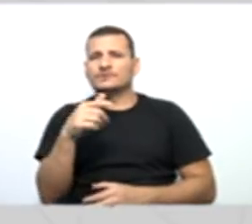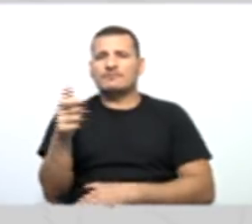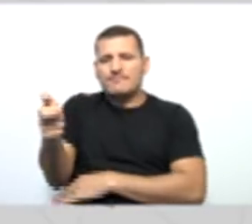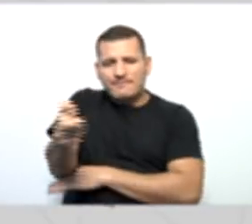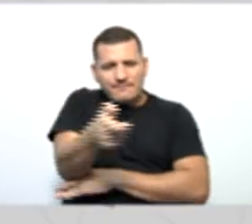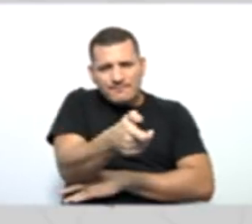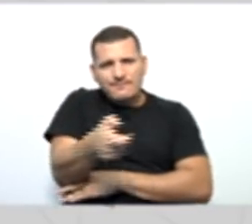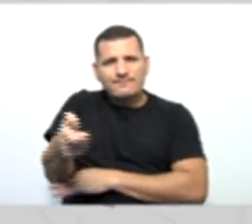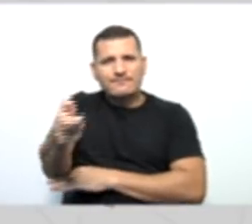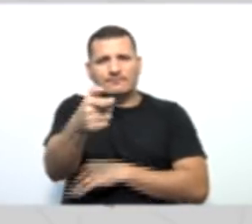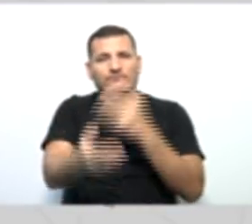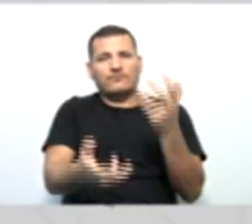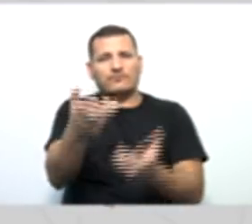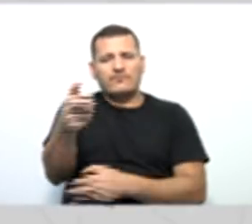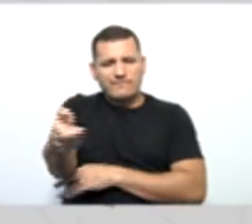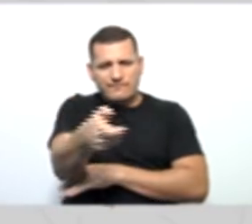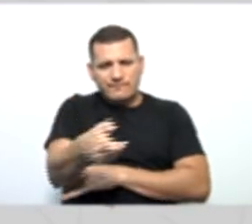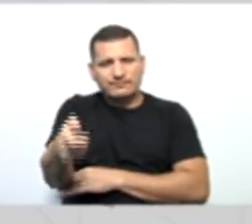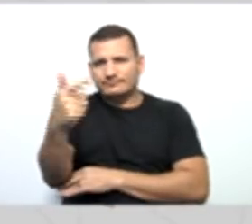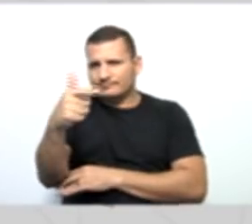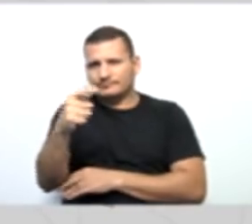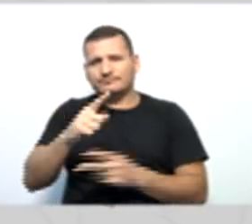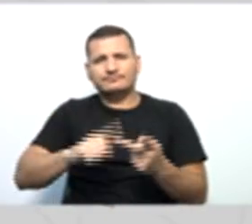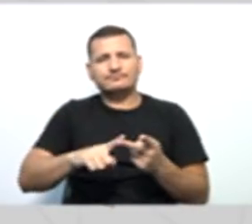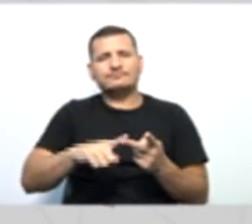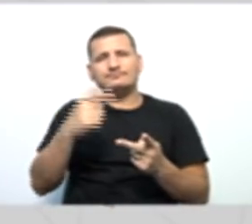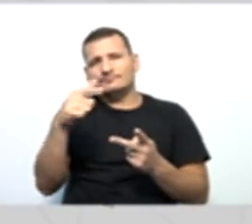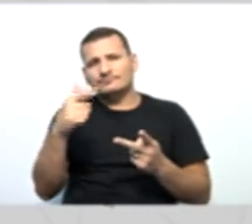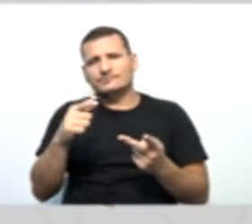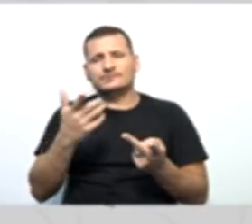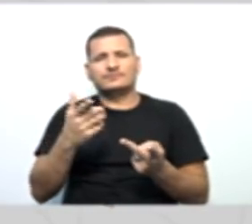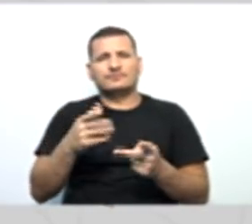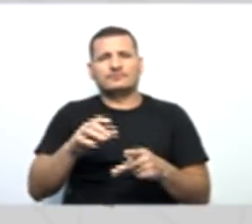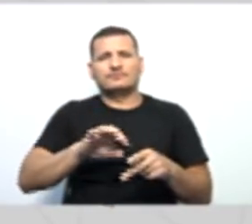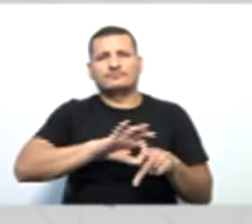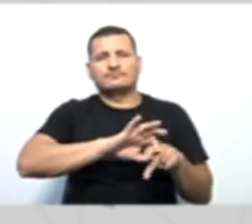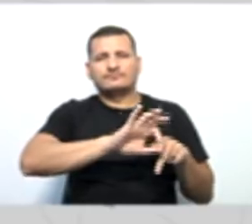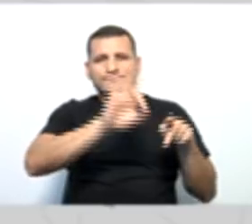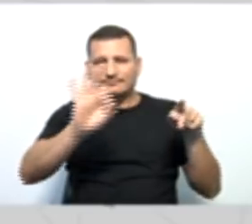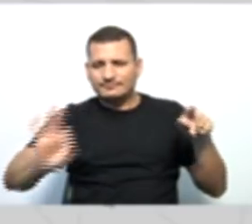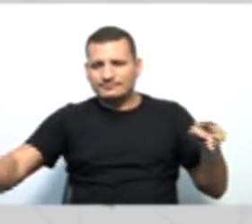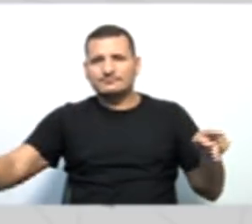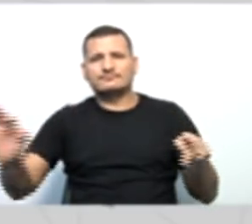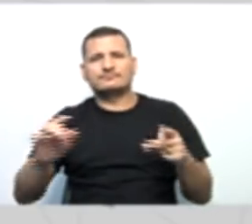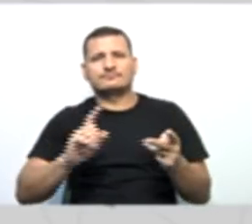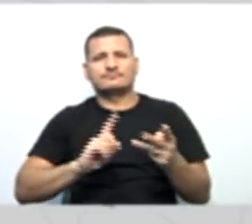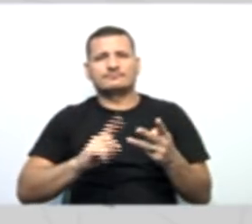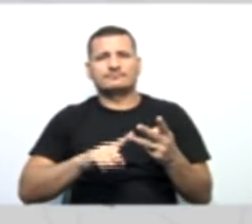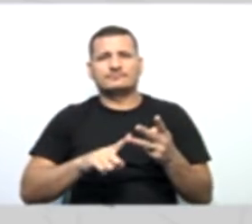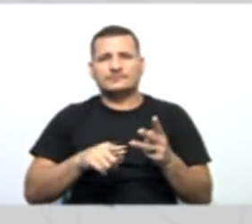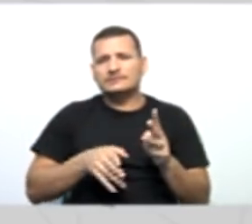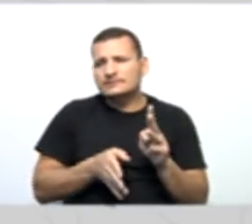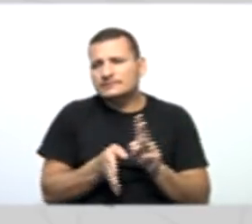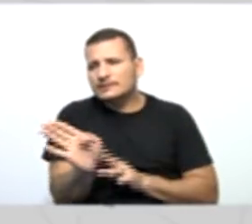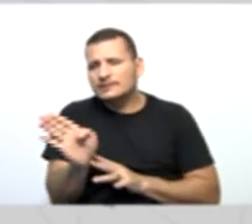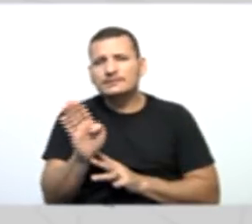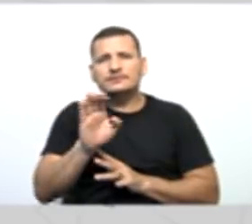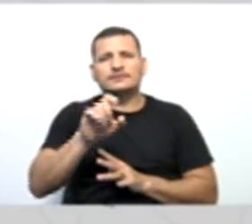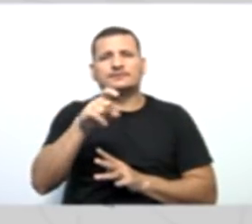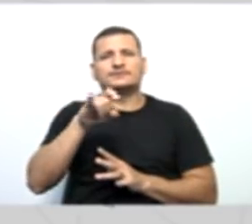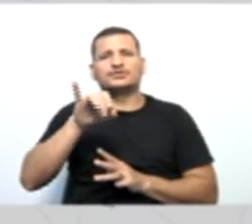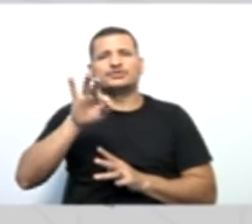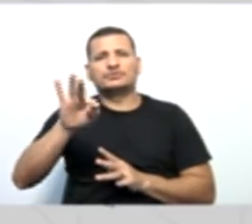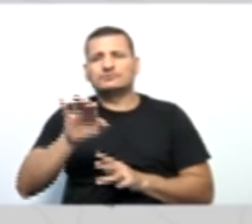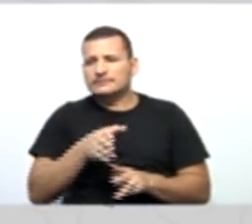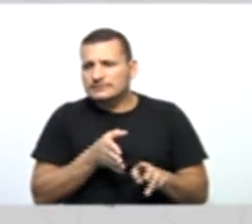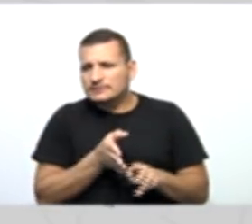incêndio suficiente, não tinha hidrantes, não tinha mangueiras para apagar o fogo, não tinha nem saída de emergência. Tudo isso